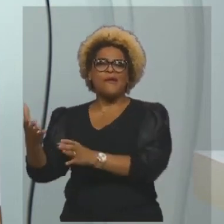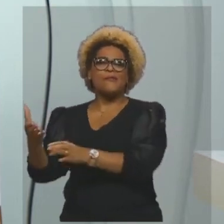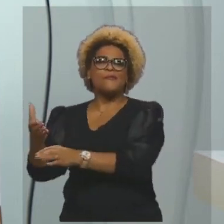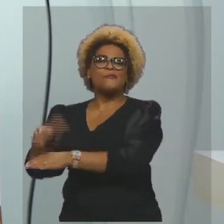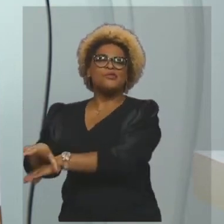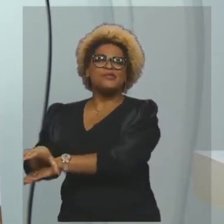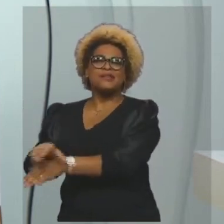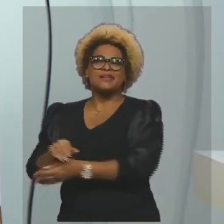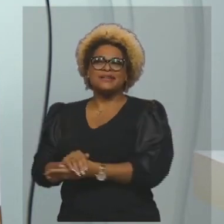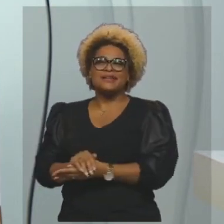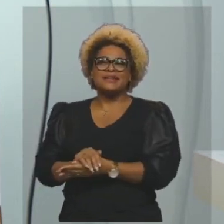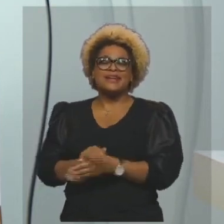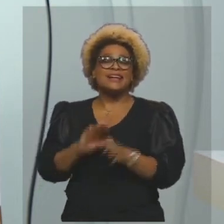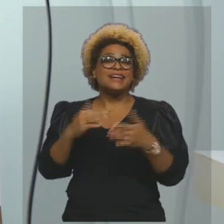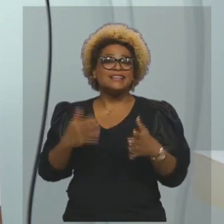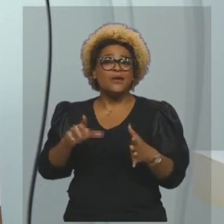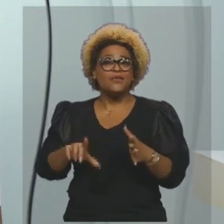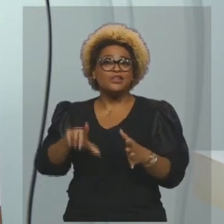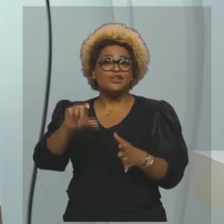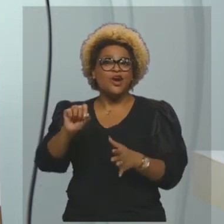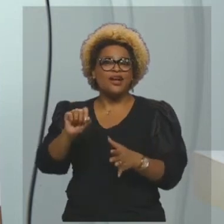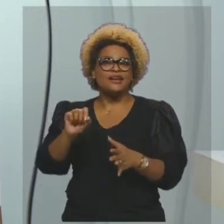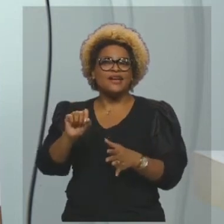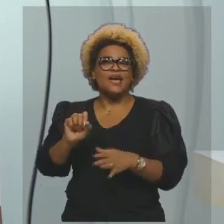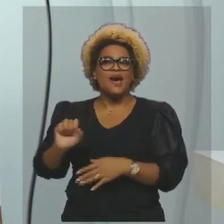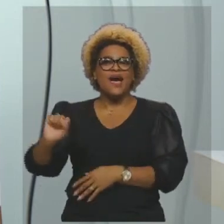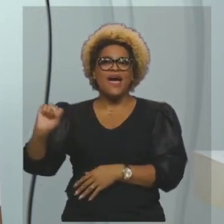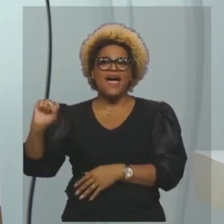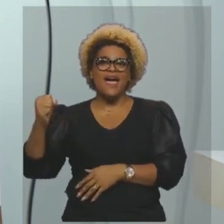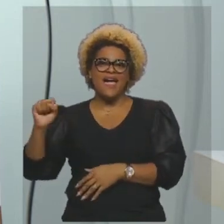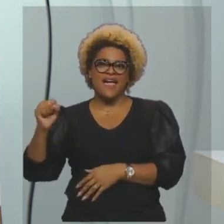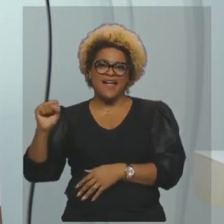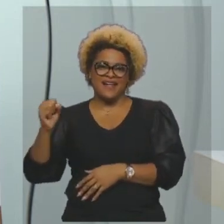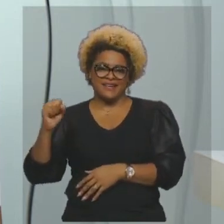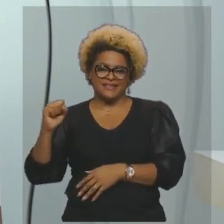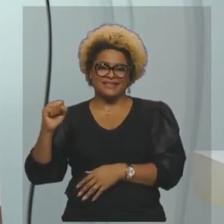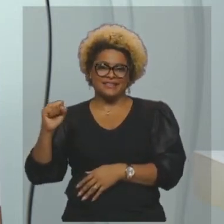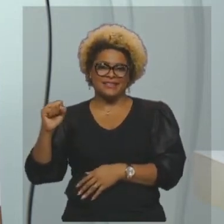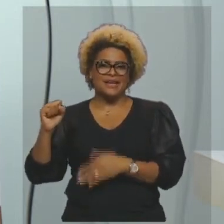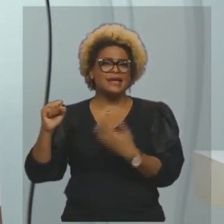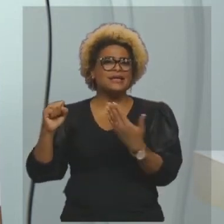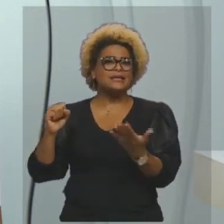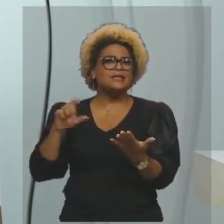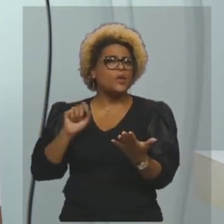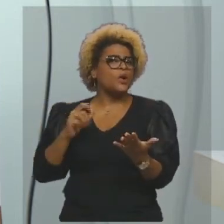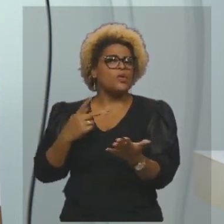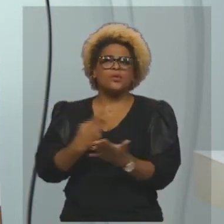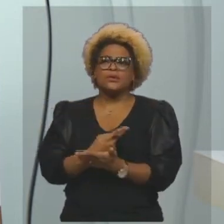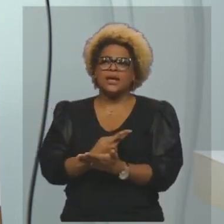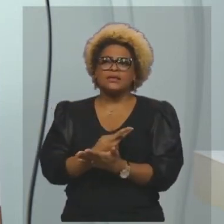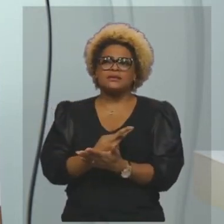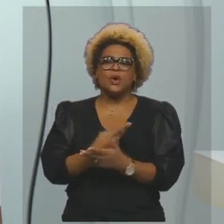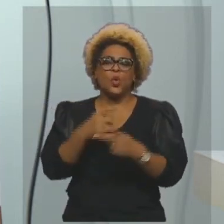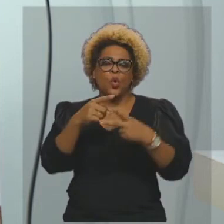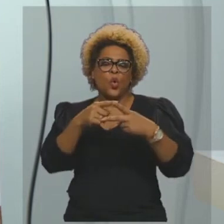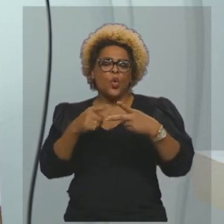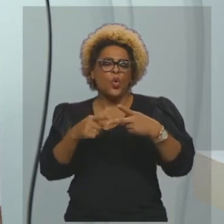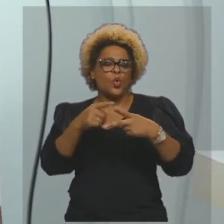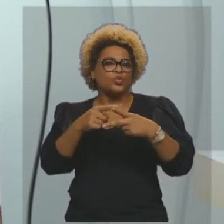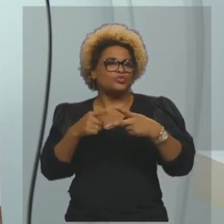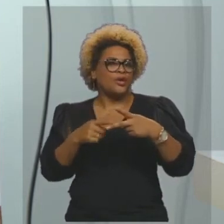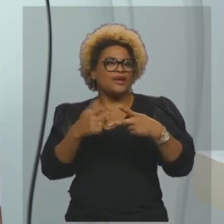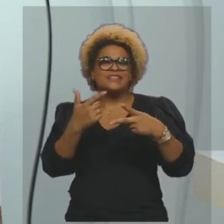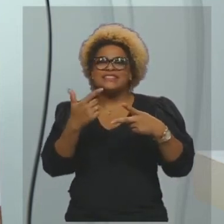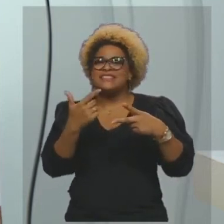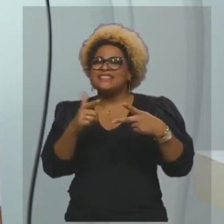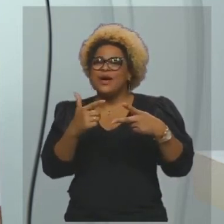passar toda nesse caminho S aqui. Então, o que acontece na prática? Esses dois resistores aqui, ó, eles não têm função